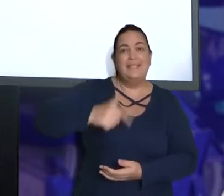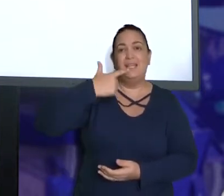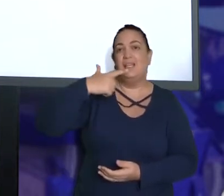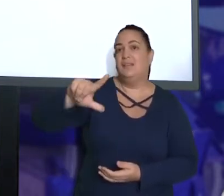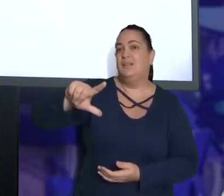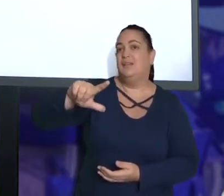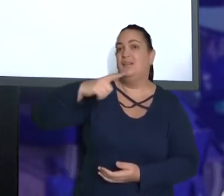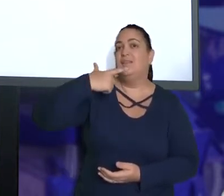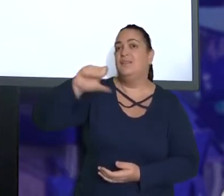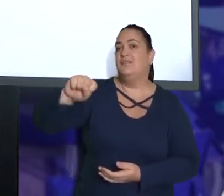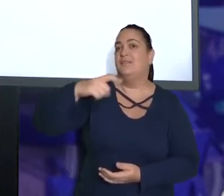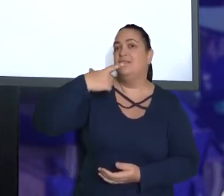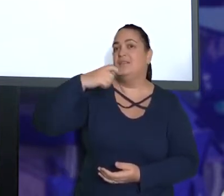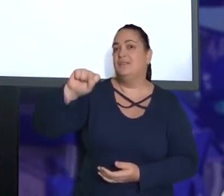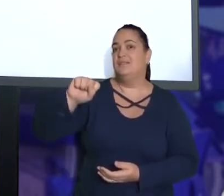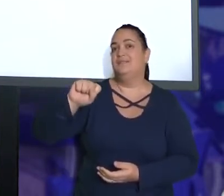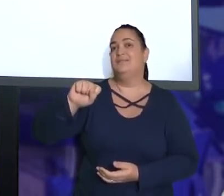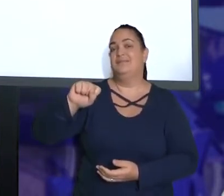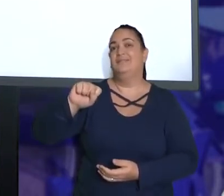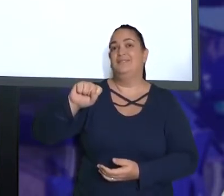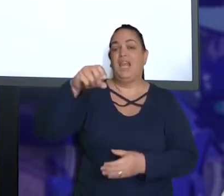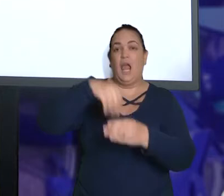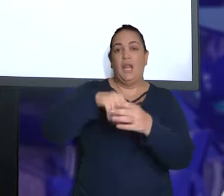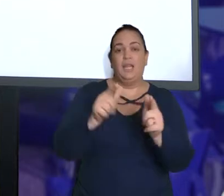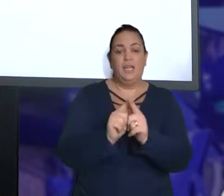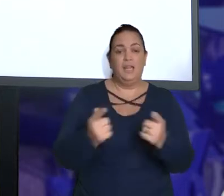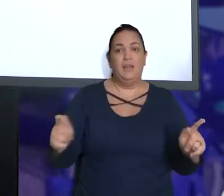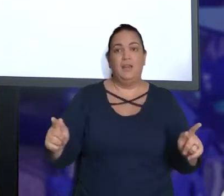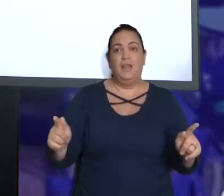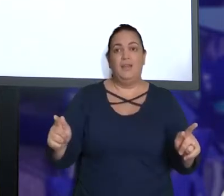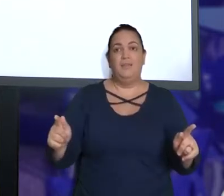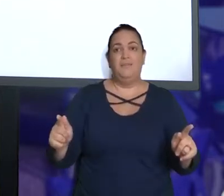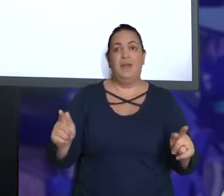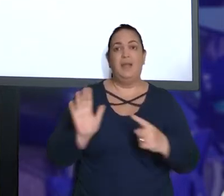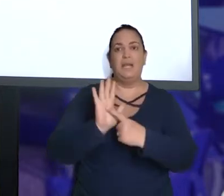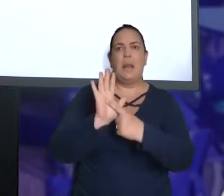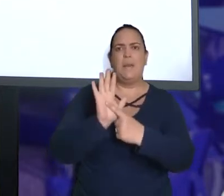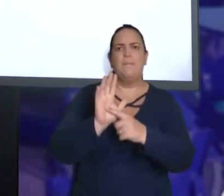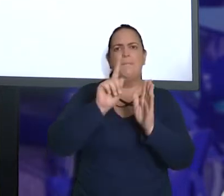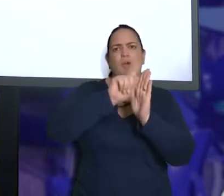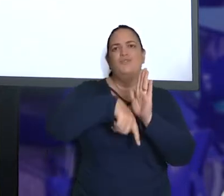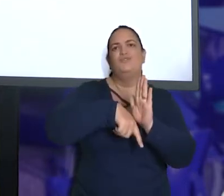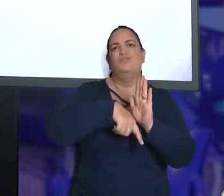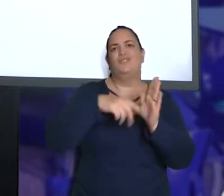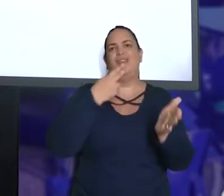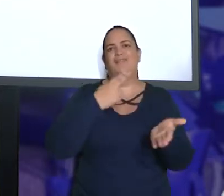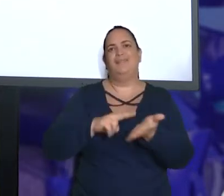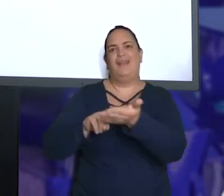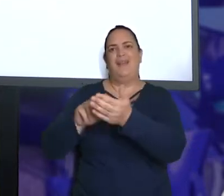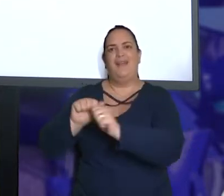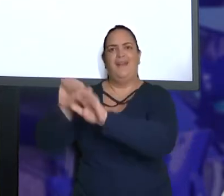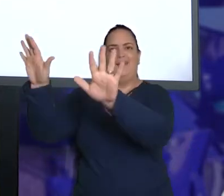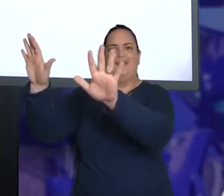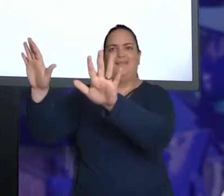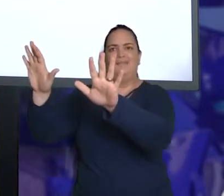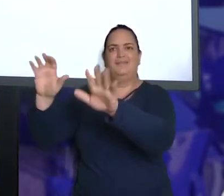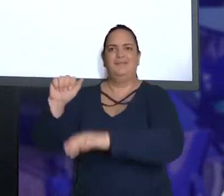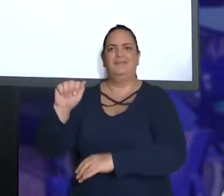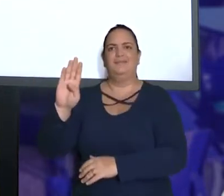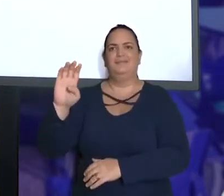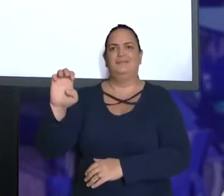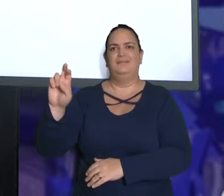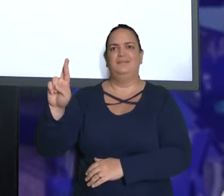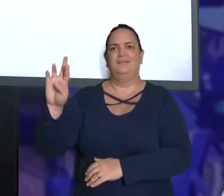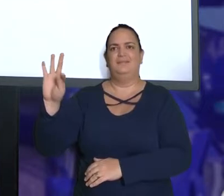vai ver aqueles elementos gramaticais que ajudam a carta aberta a se definir enquanto gênero. Uma das características que a carta aberta traz é o